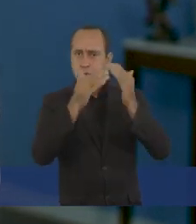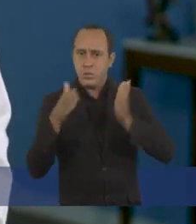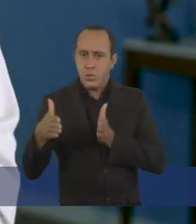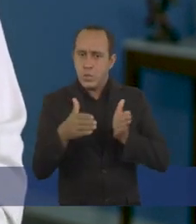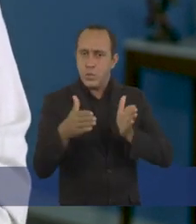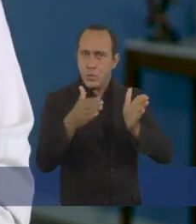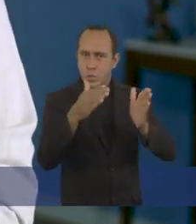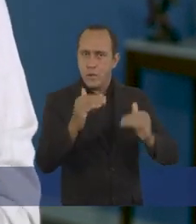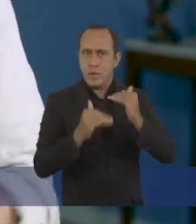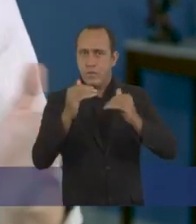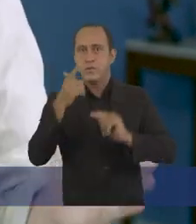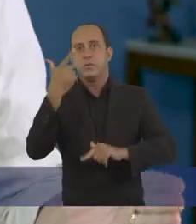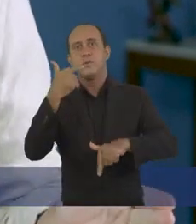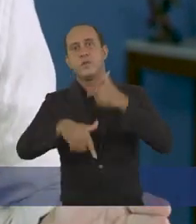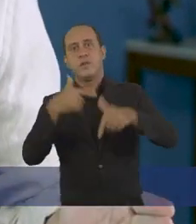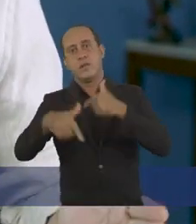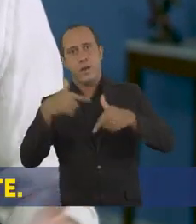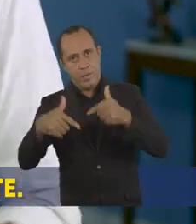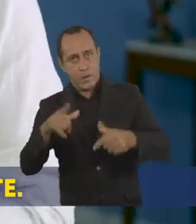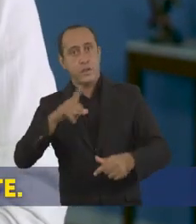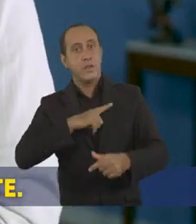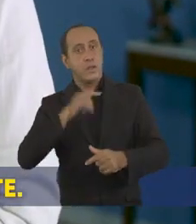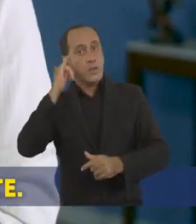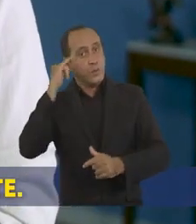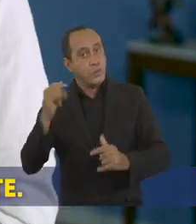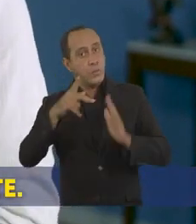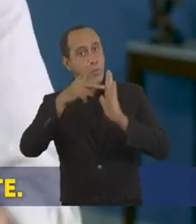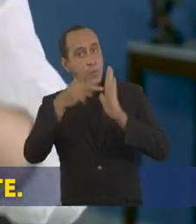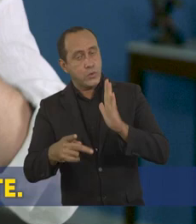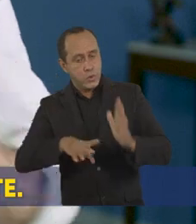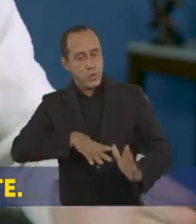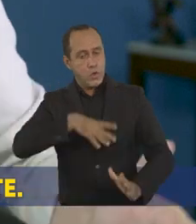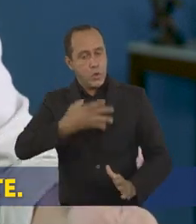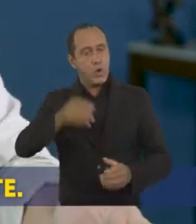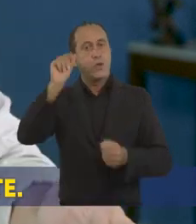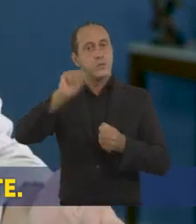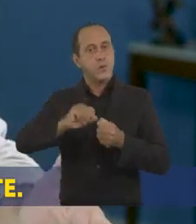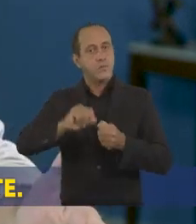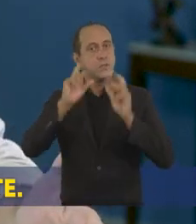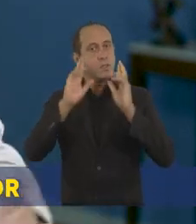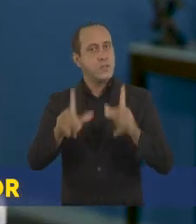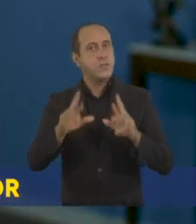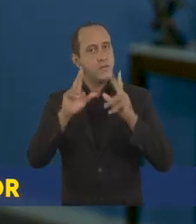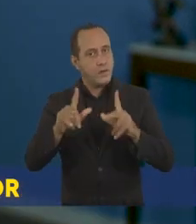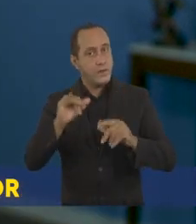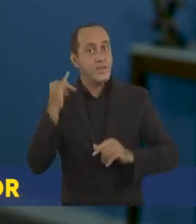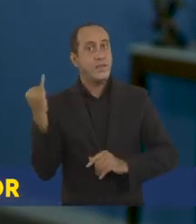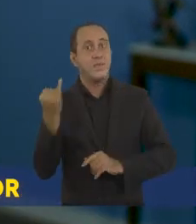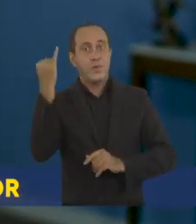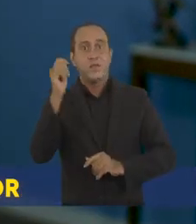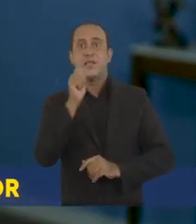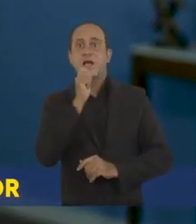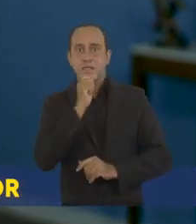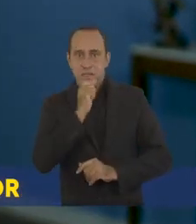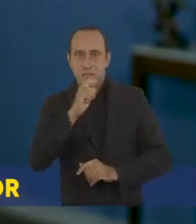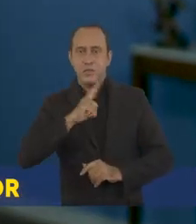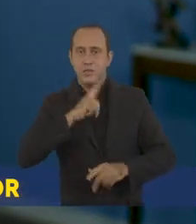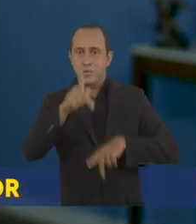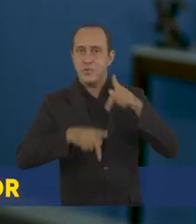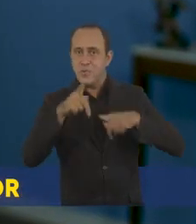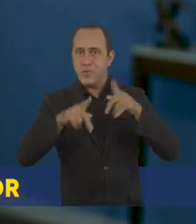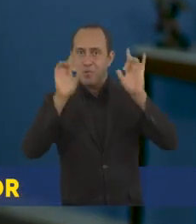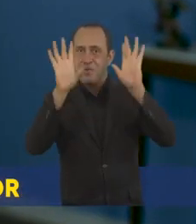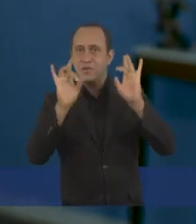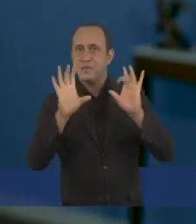no caminho do progresso para gerar empregos. Temos novas ideias e coragem para fazer diferente. E o mais importante, temos um